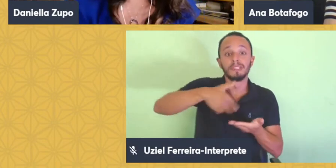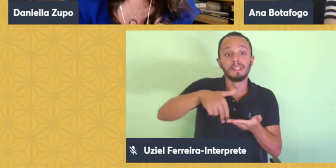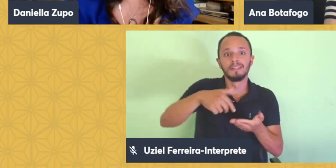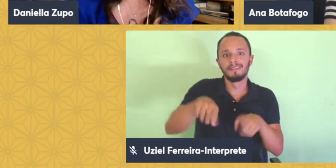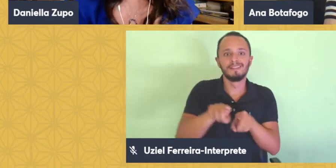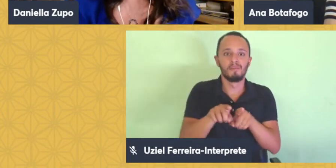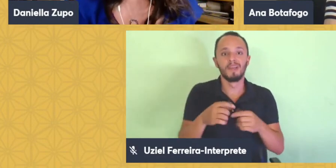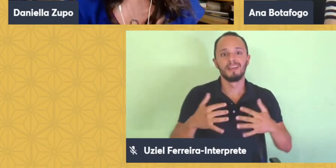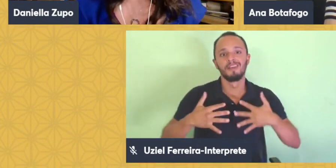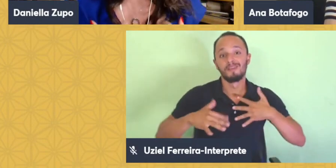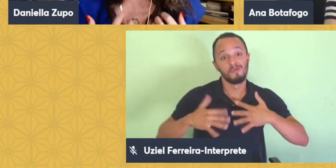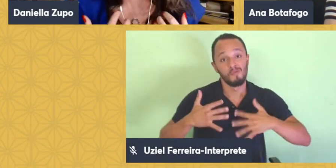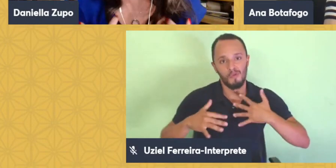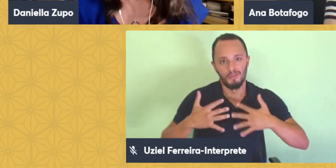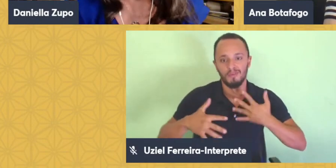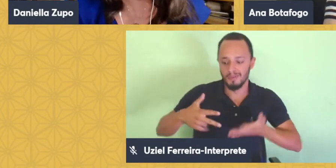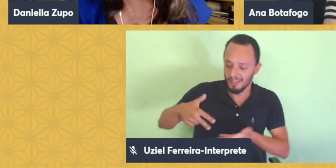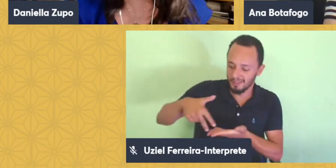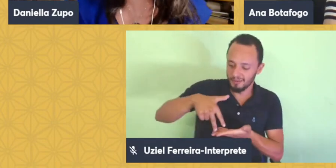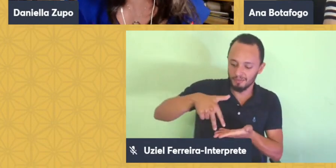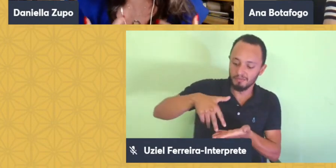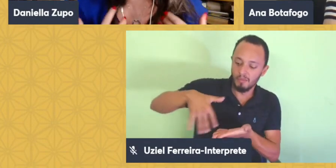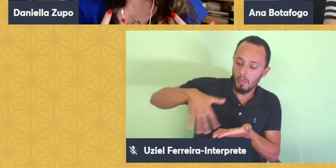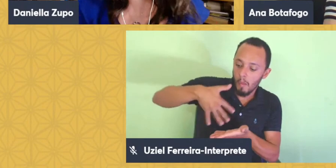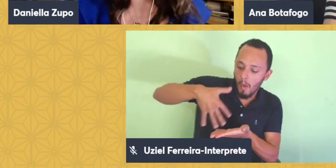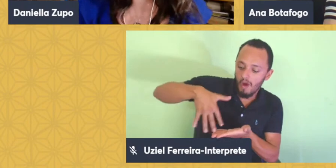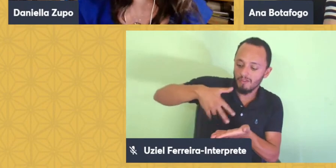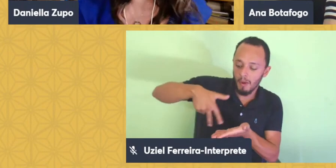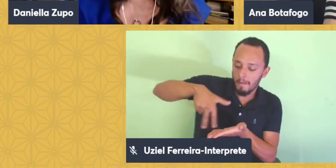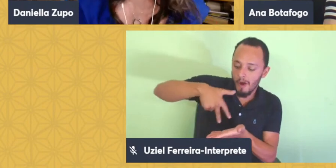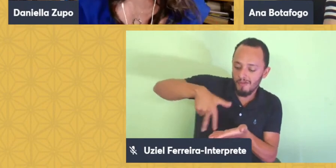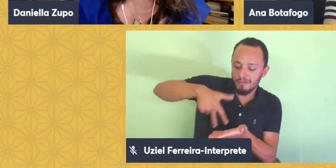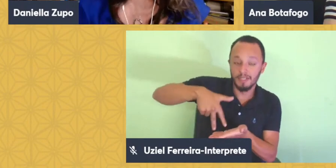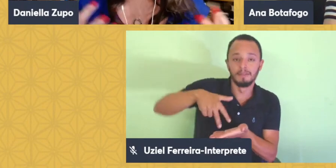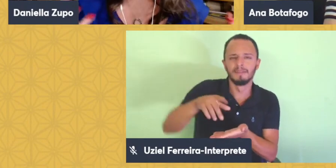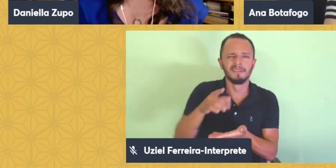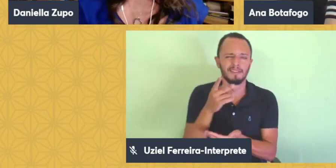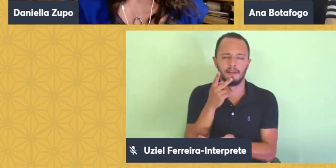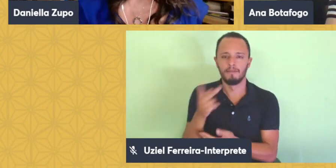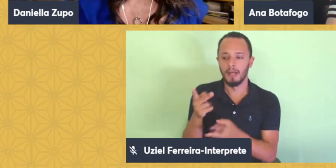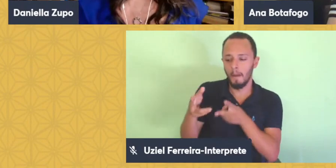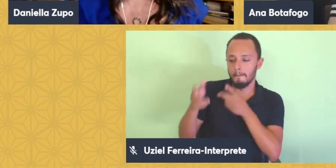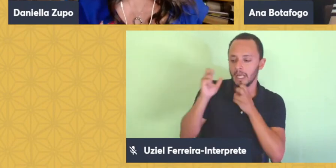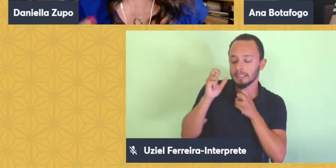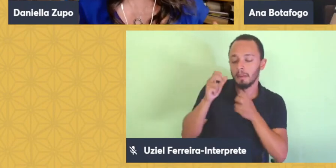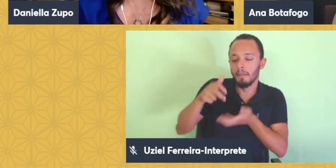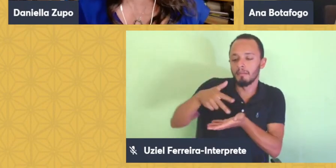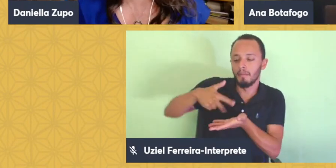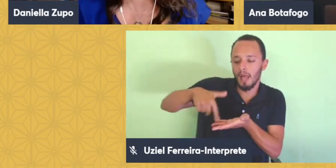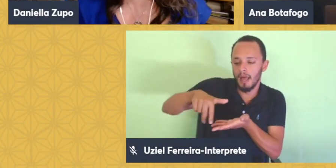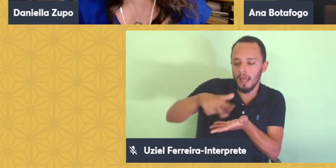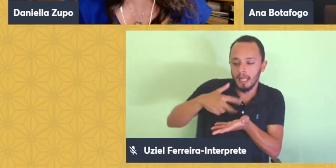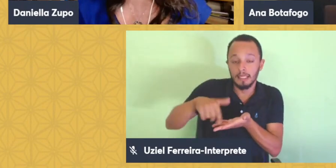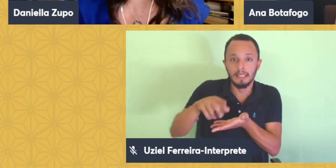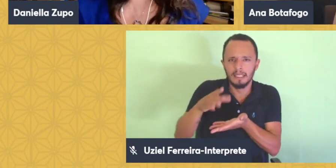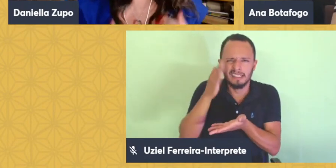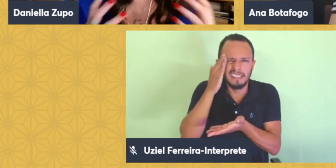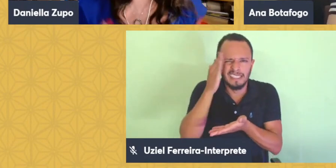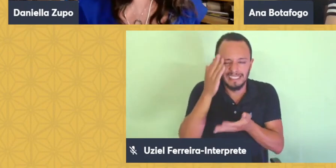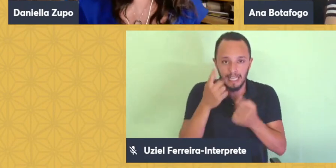muito Ana dessa percepção do corpo Nessa versão você percepção seu como bailarina como alguém que tem essa consciência